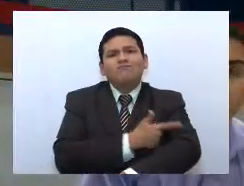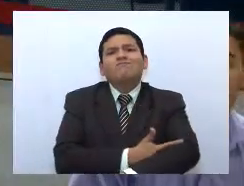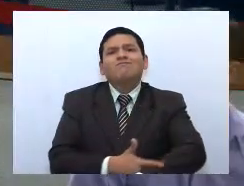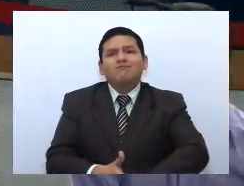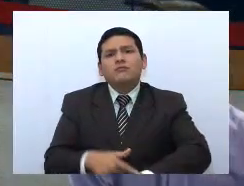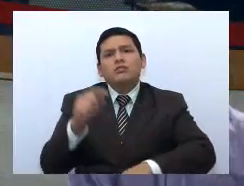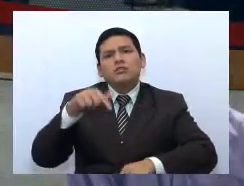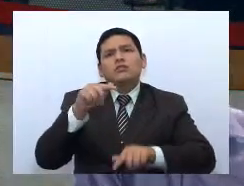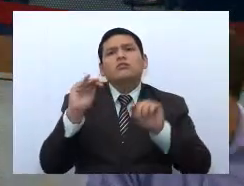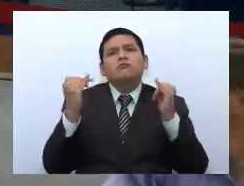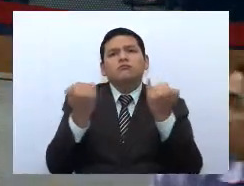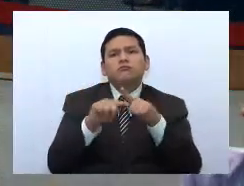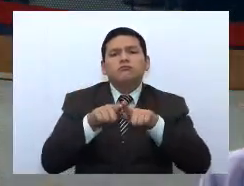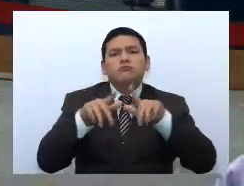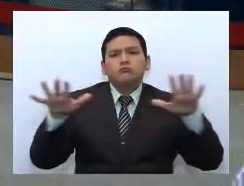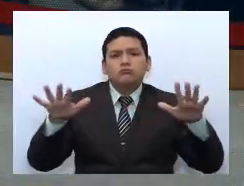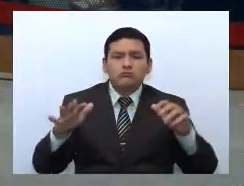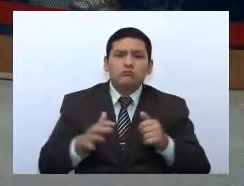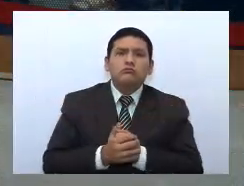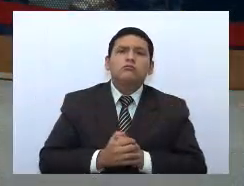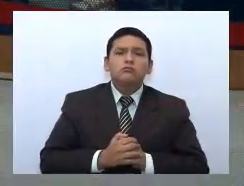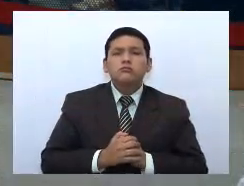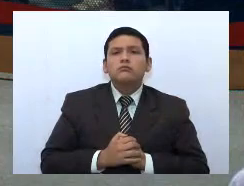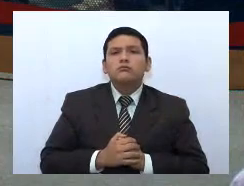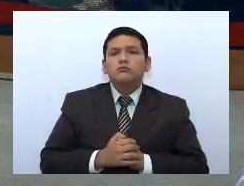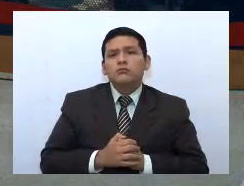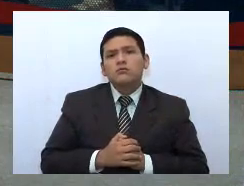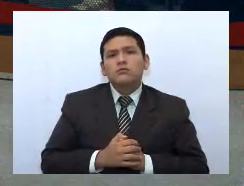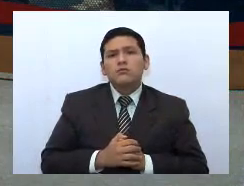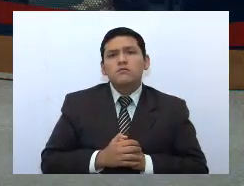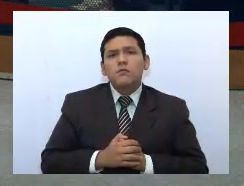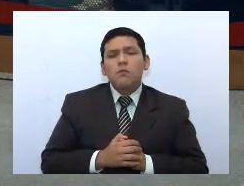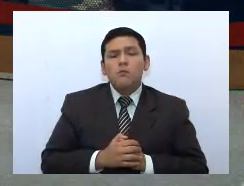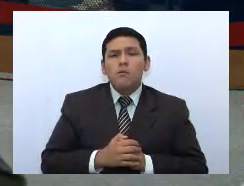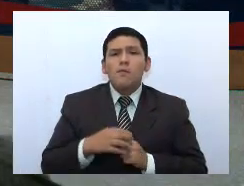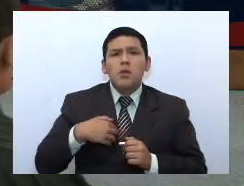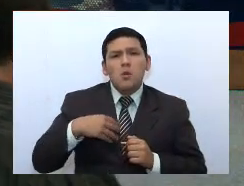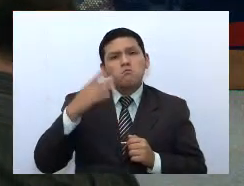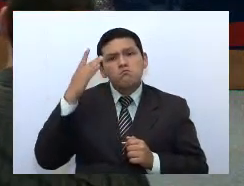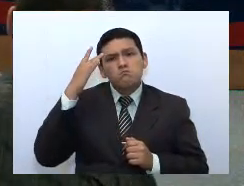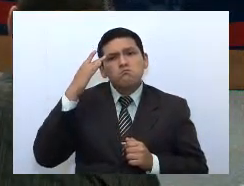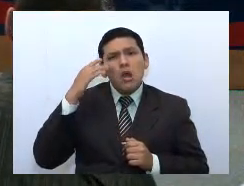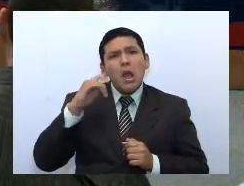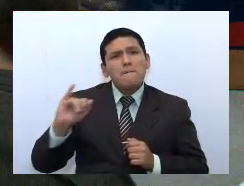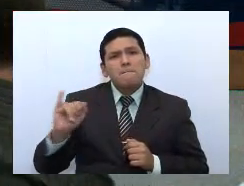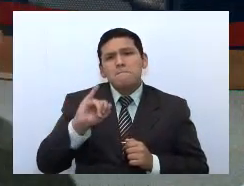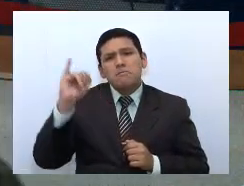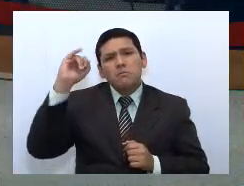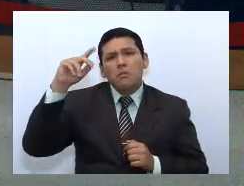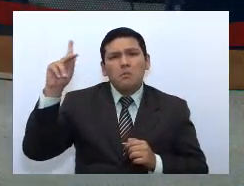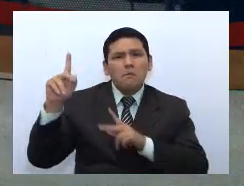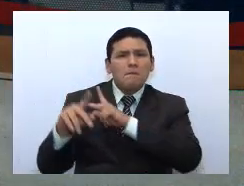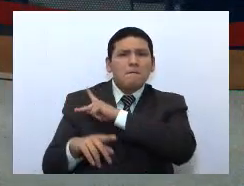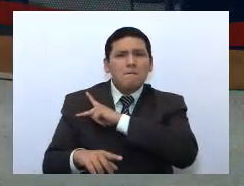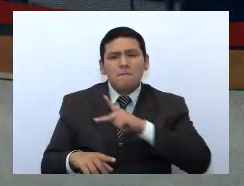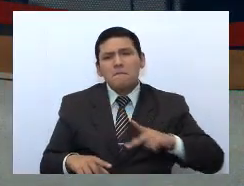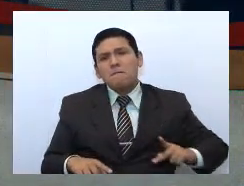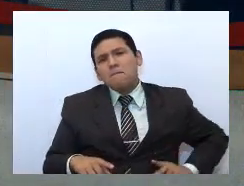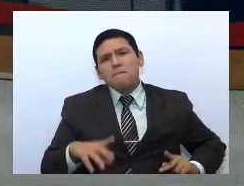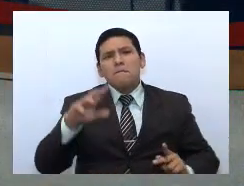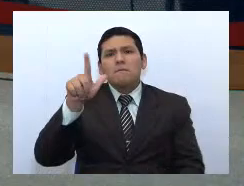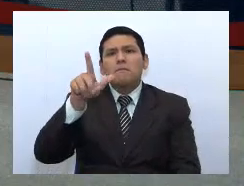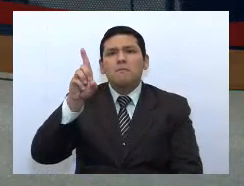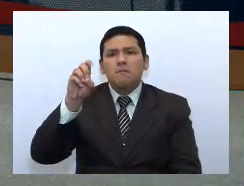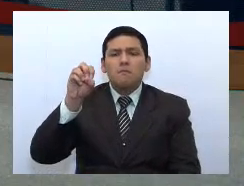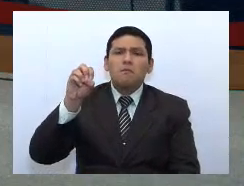com os nossos nobres vereadores, acho que é importante, né, o presidente, e aí a gente pode rever aqui uma outra data, né,